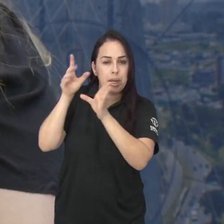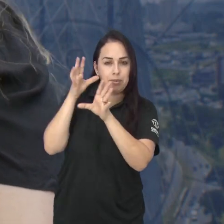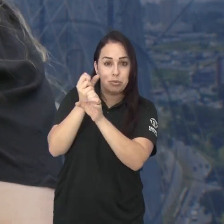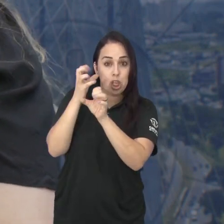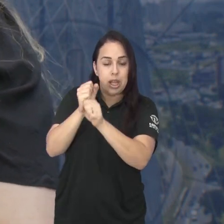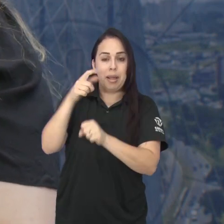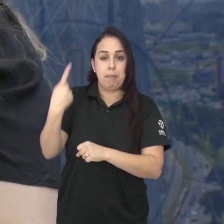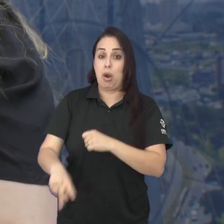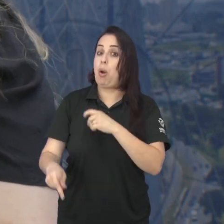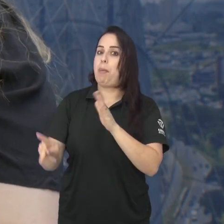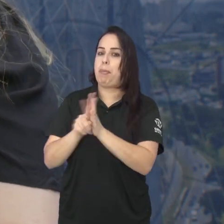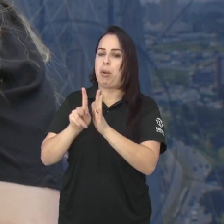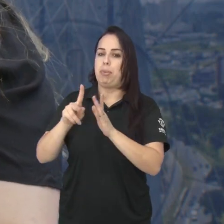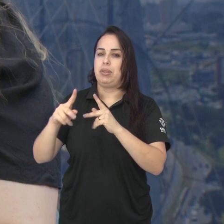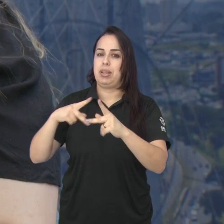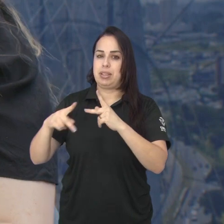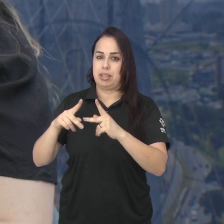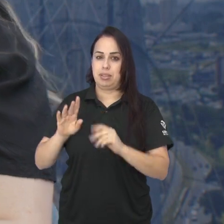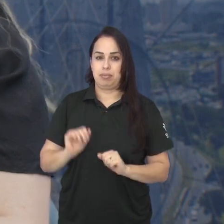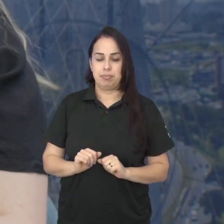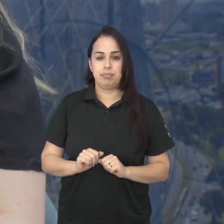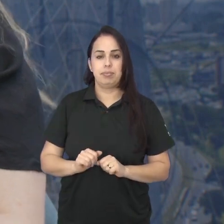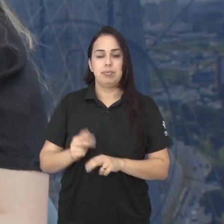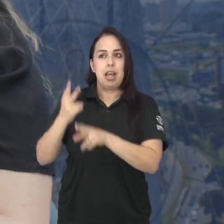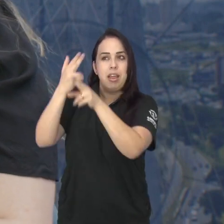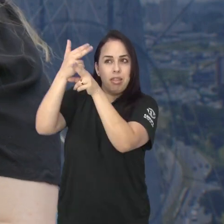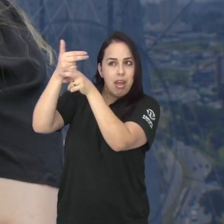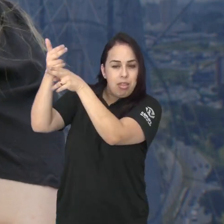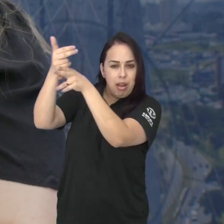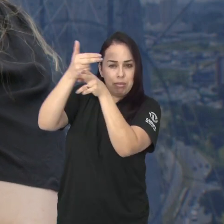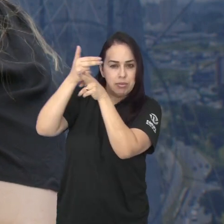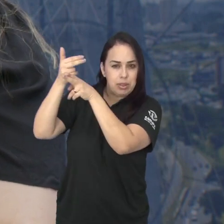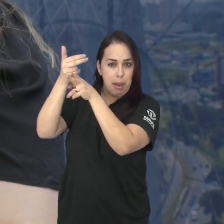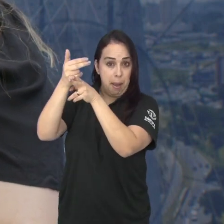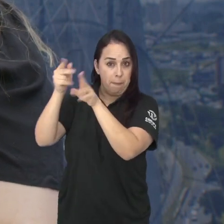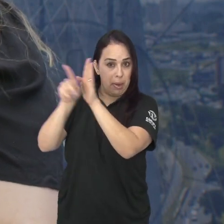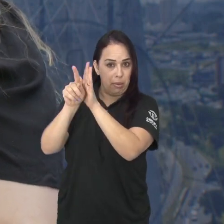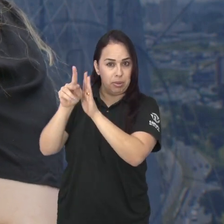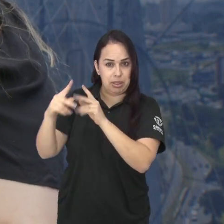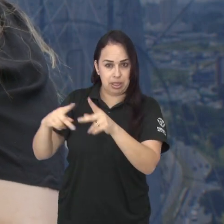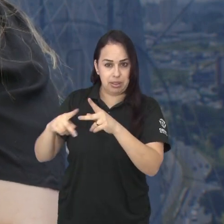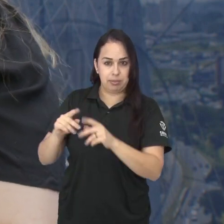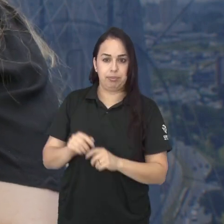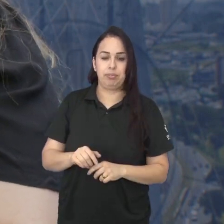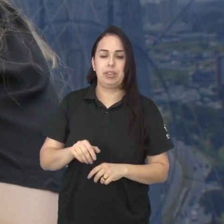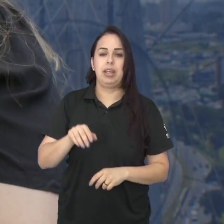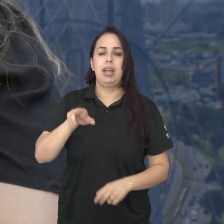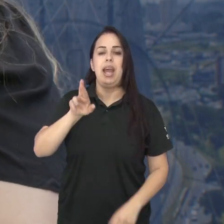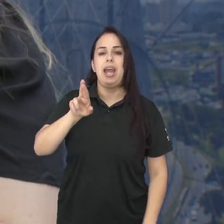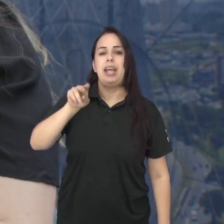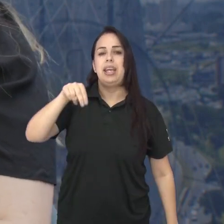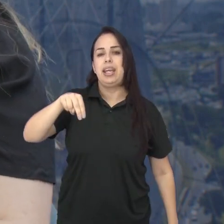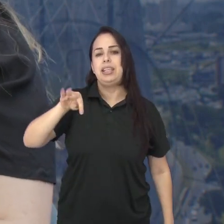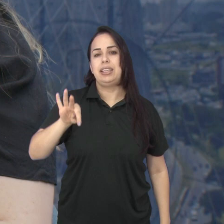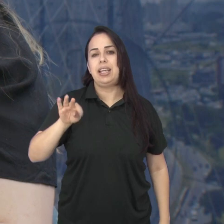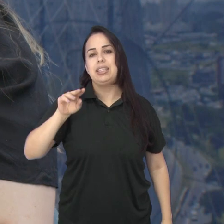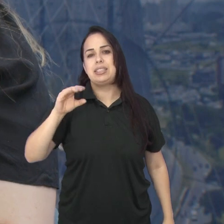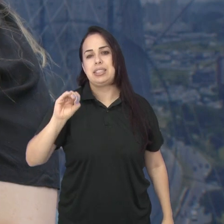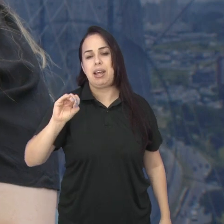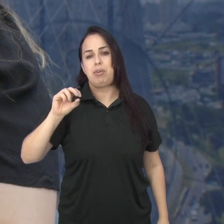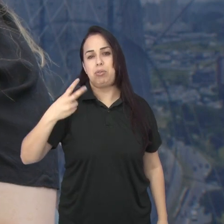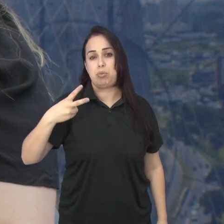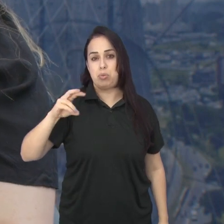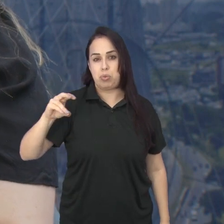da cidade. E esses radares auxiliam. Esse radar, como por exemplo, que é o RMT-0200, né,